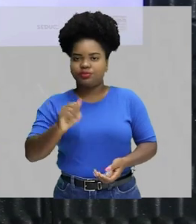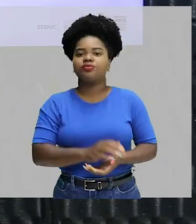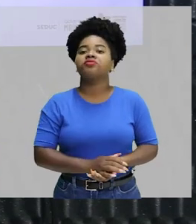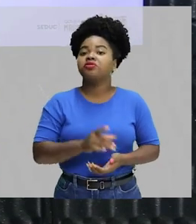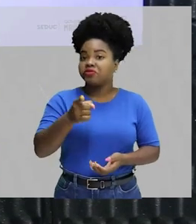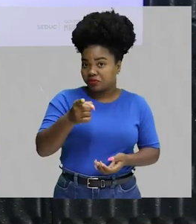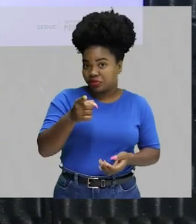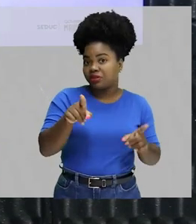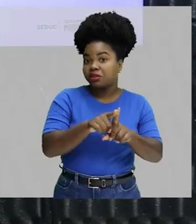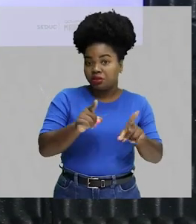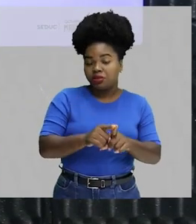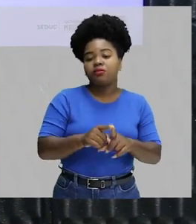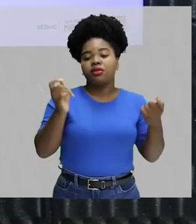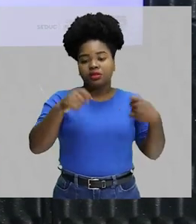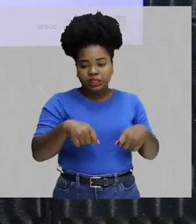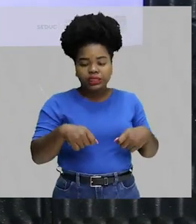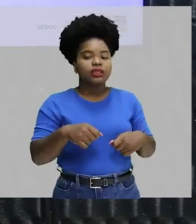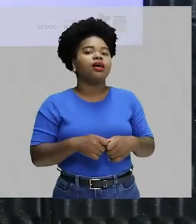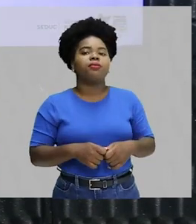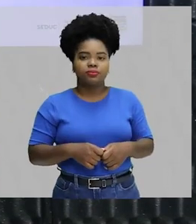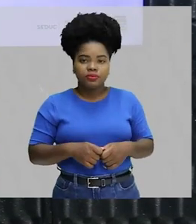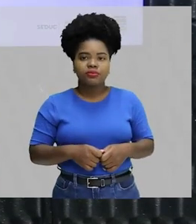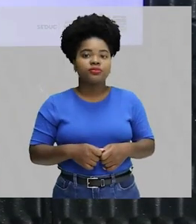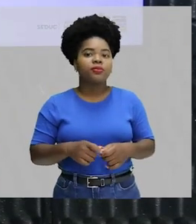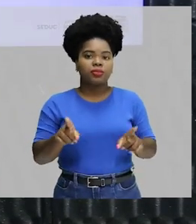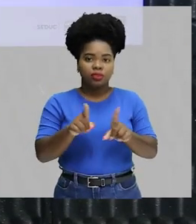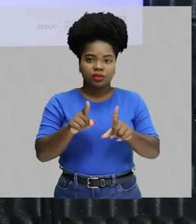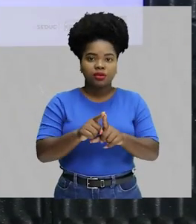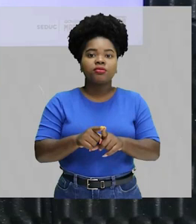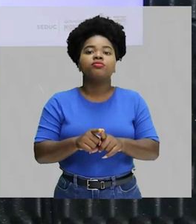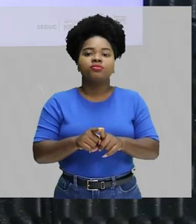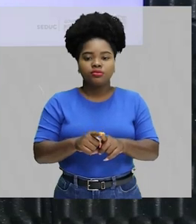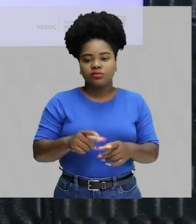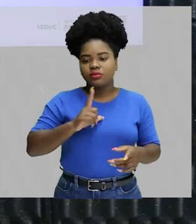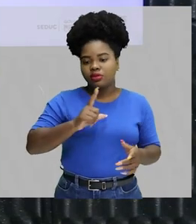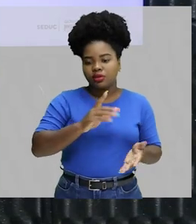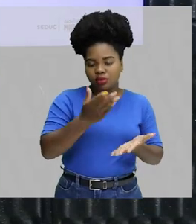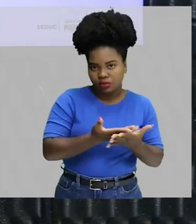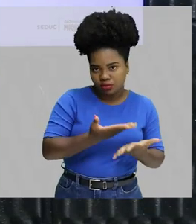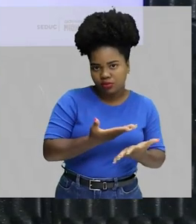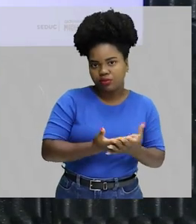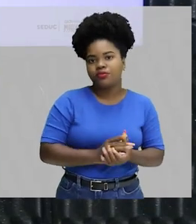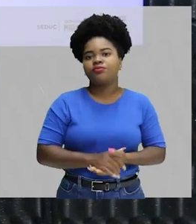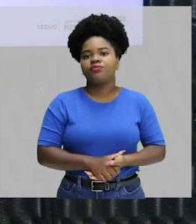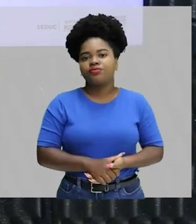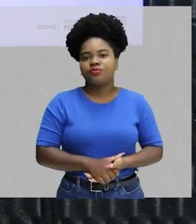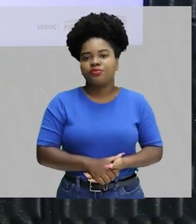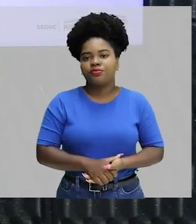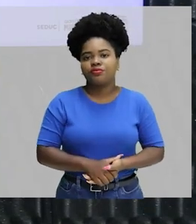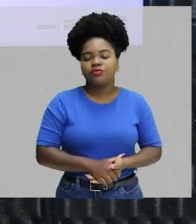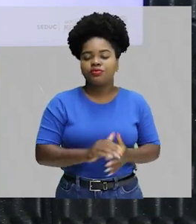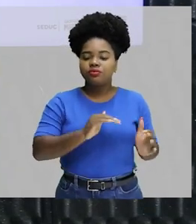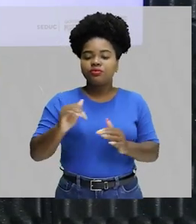aulas diariamente eh Rádio Timbira tem programas né pela manhã o dia inteiro aí